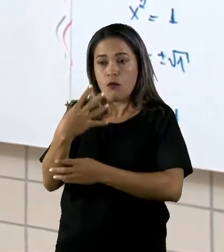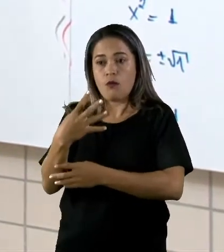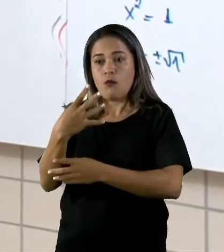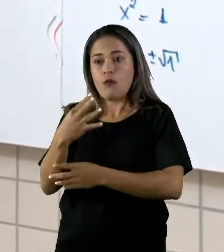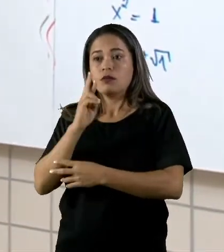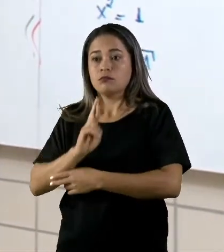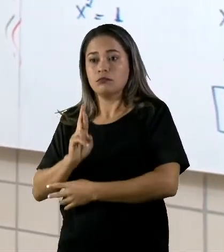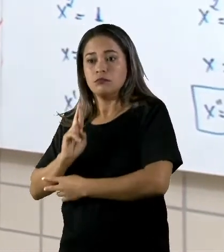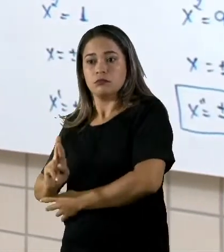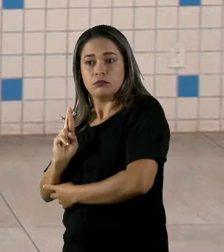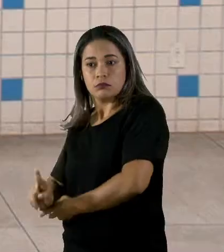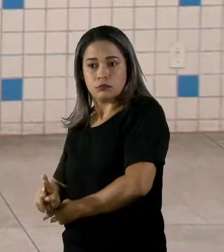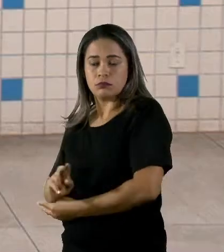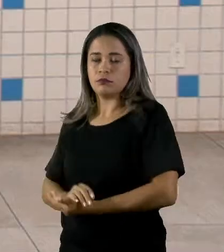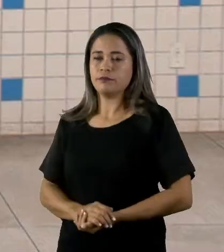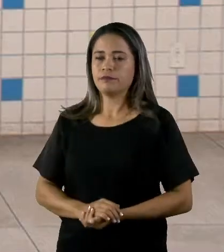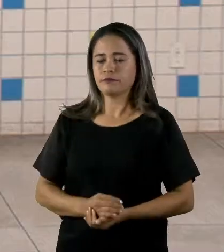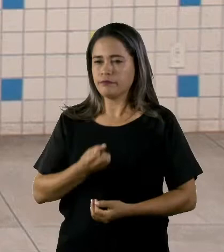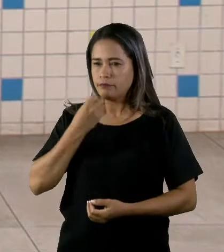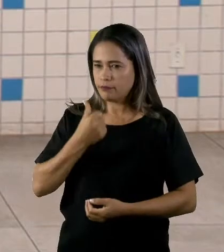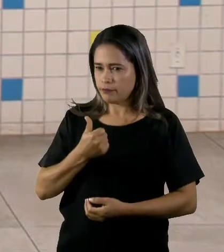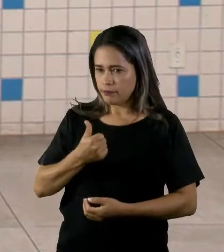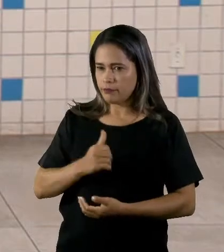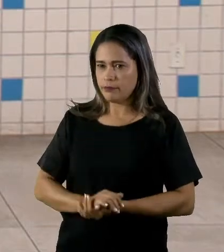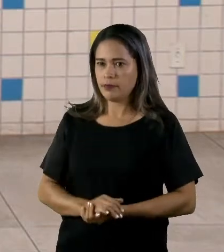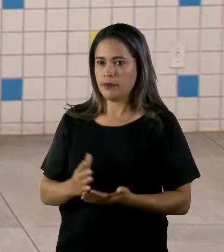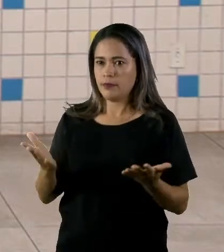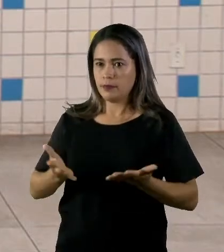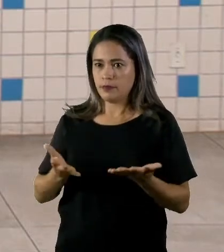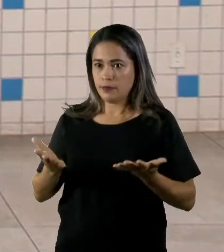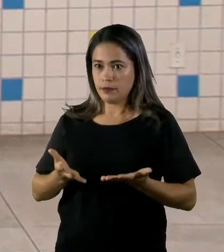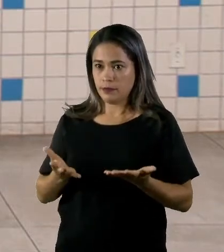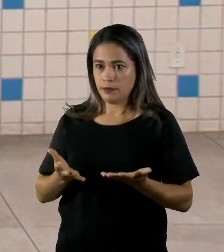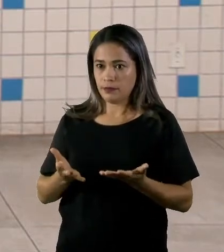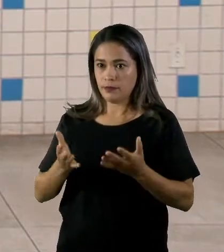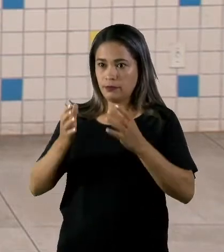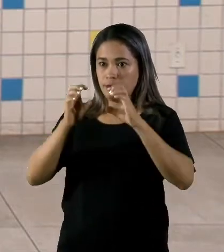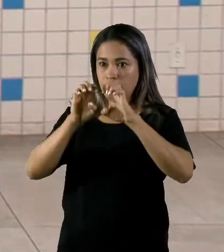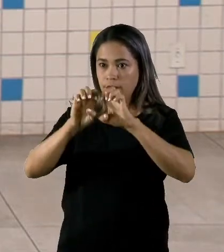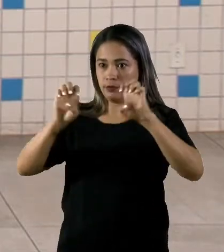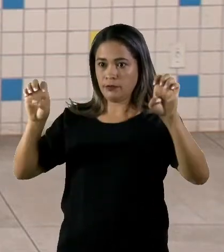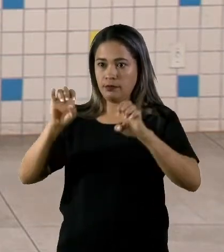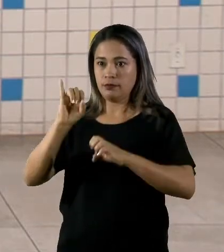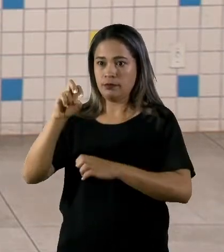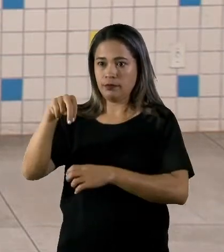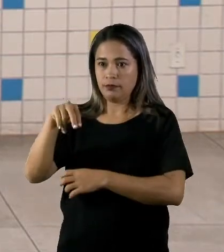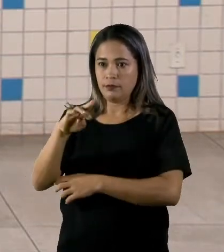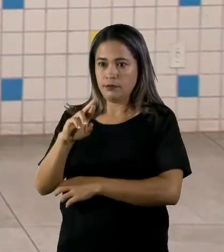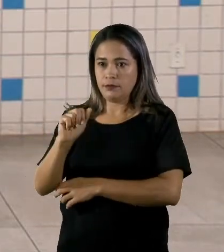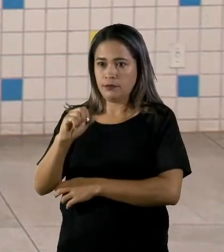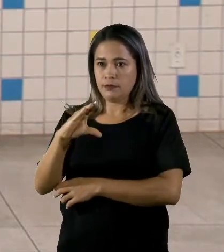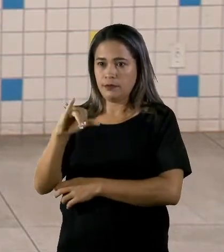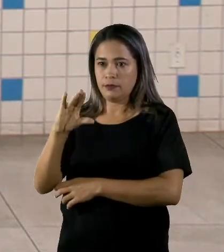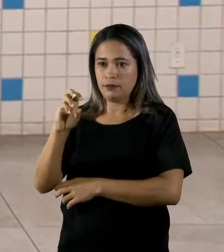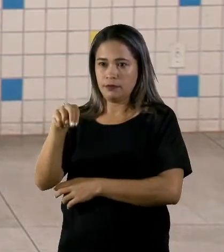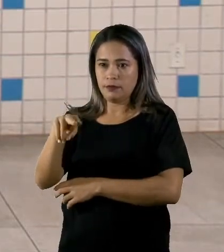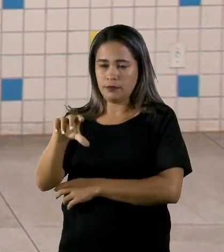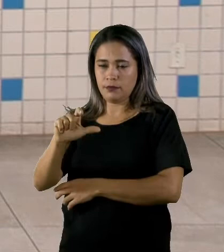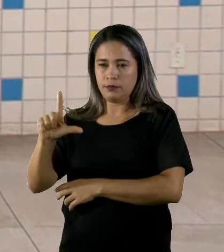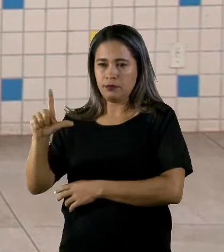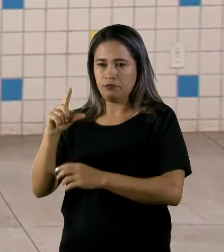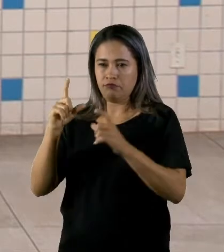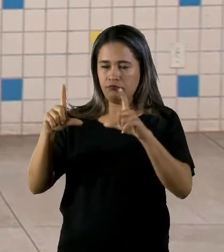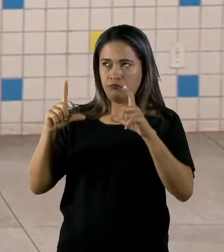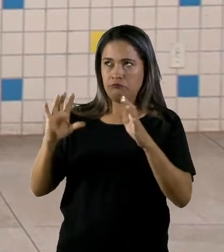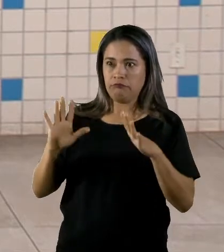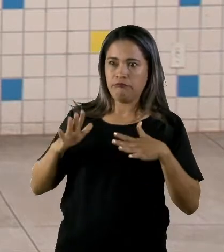gente encontrou, ok? Beleza, galera? Vamos então agora à equação irracional. Como eu falei para vocês, a cara dela é aquela que